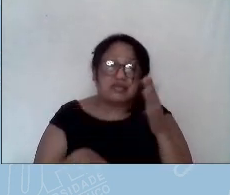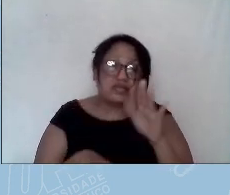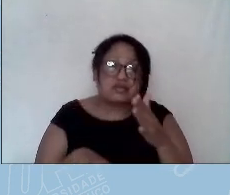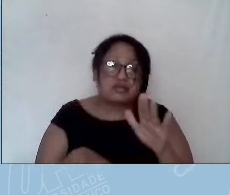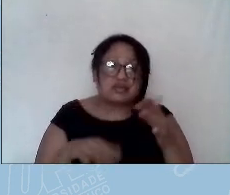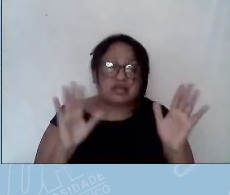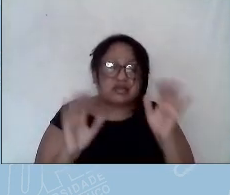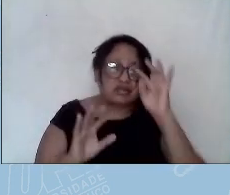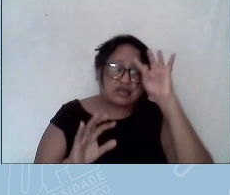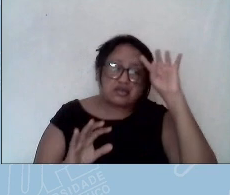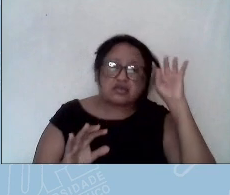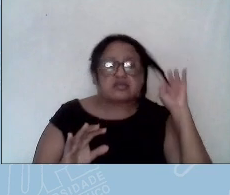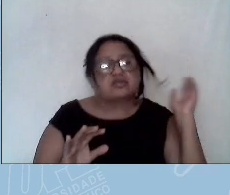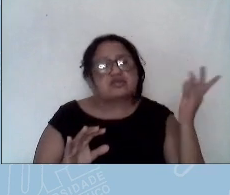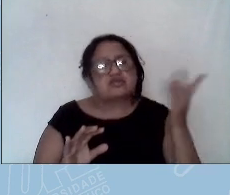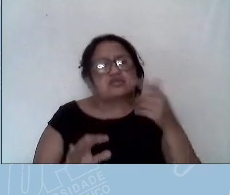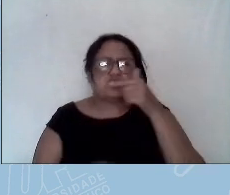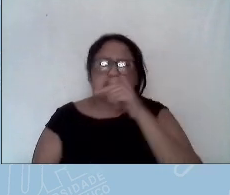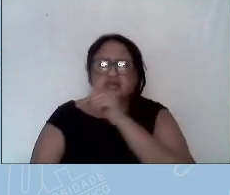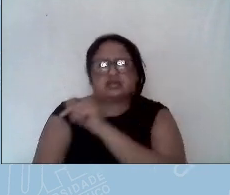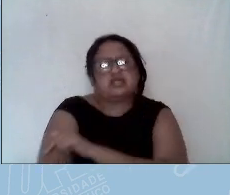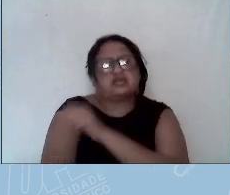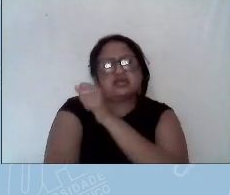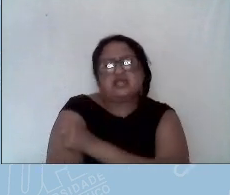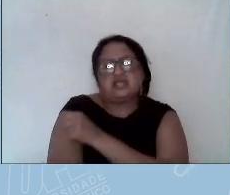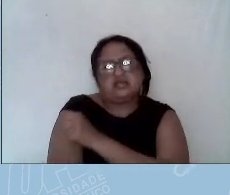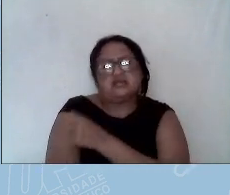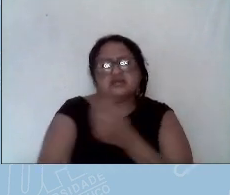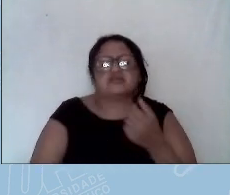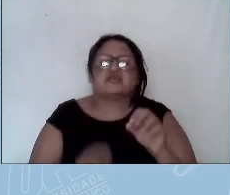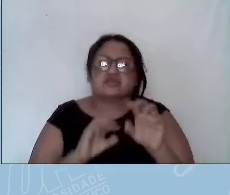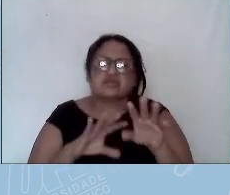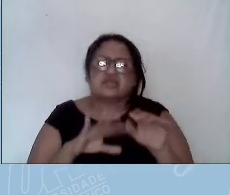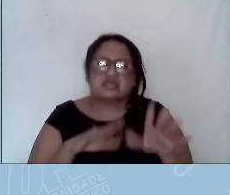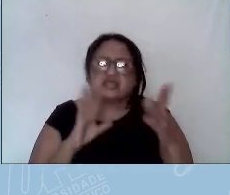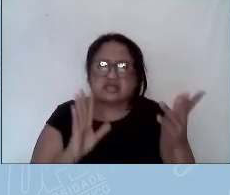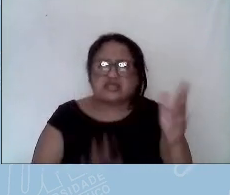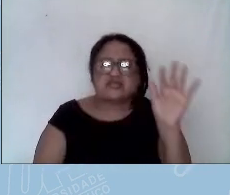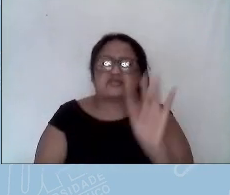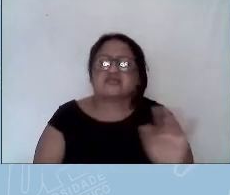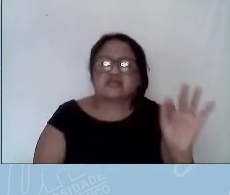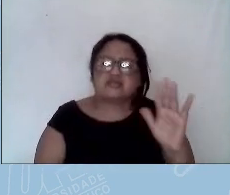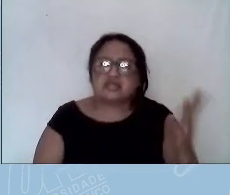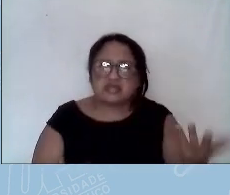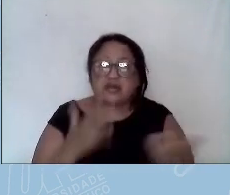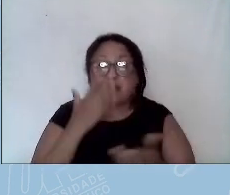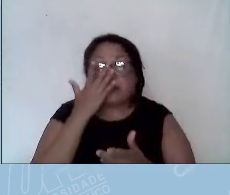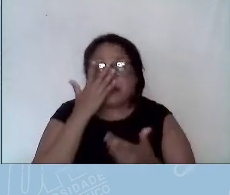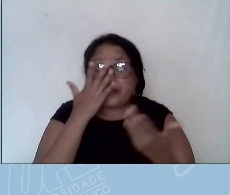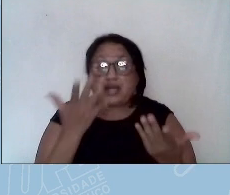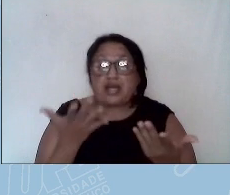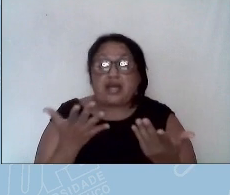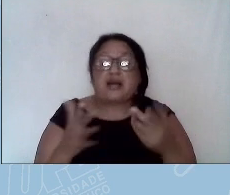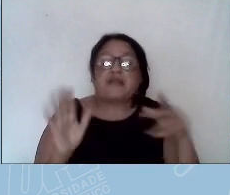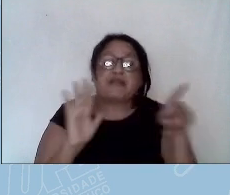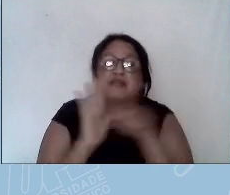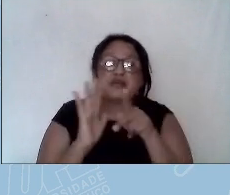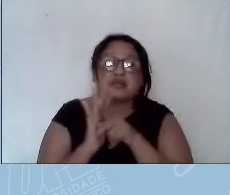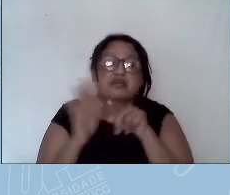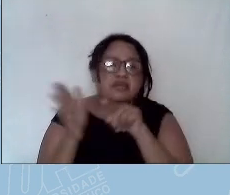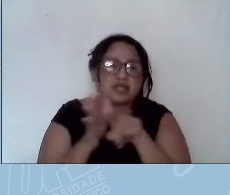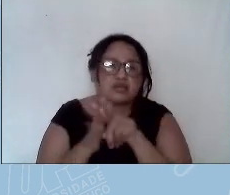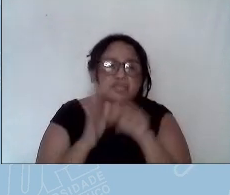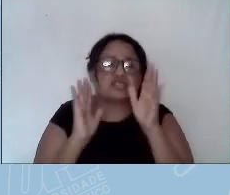partir do século oitavo ano do ensino fundamental quando estuda os produtos notáveis a própria questão já